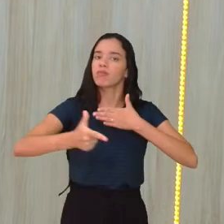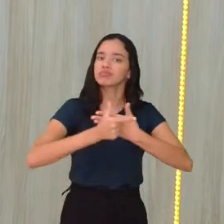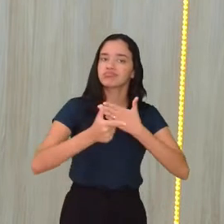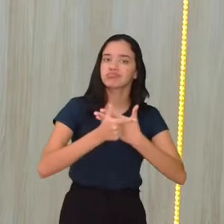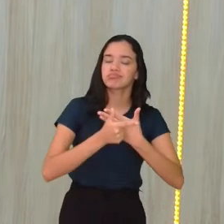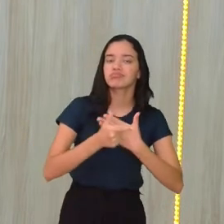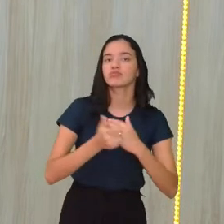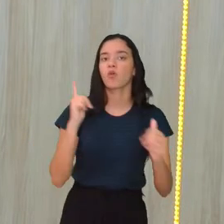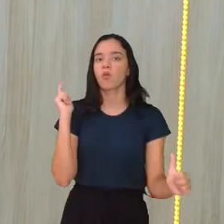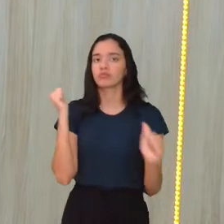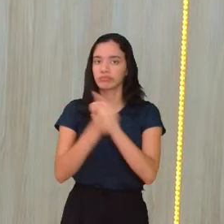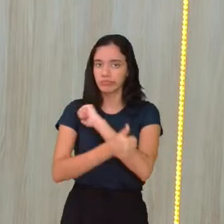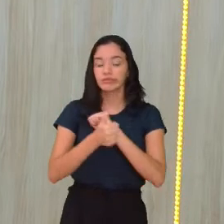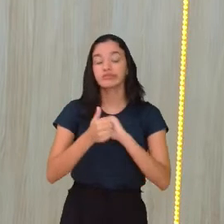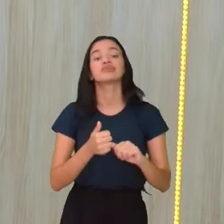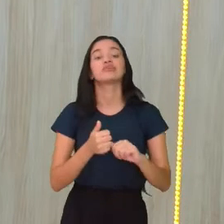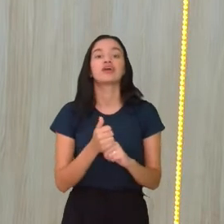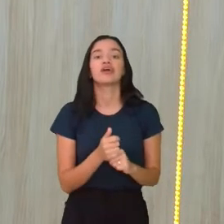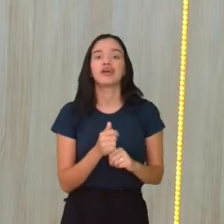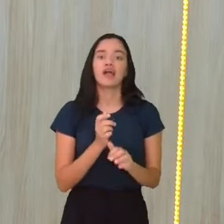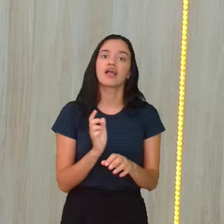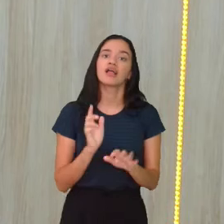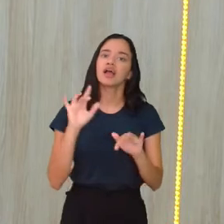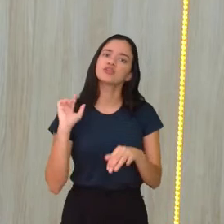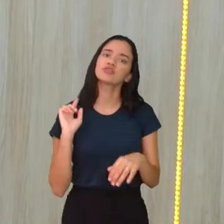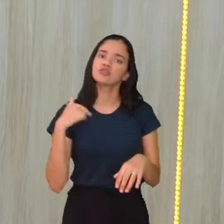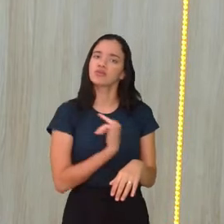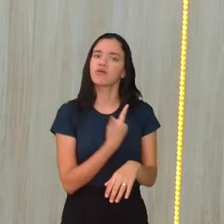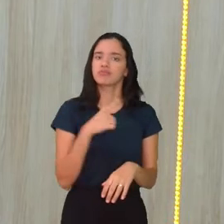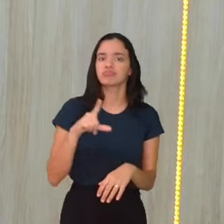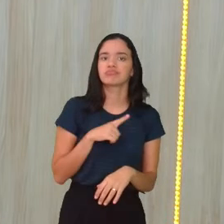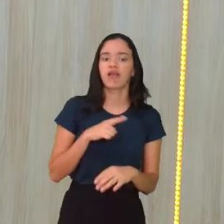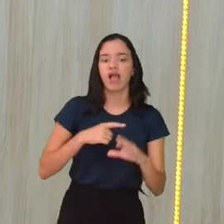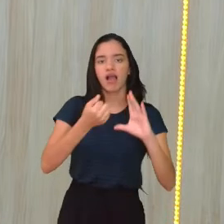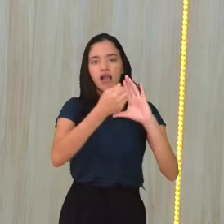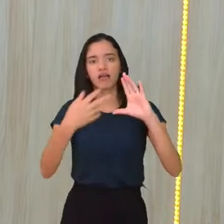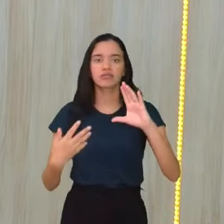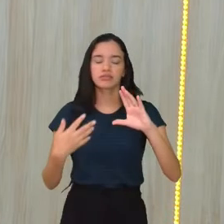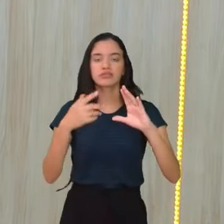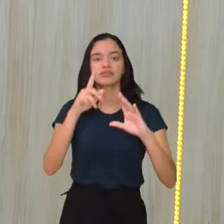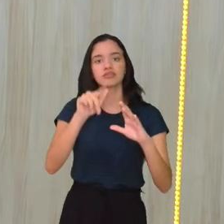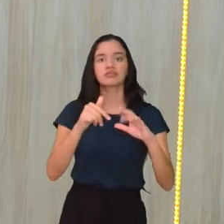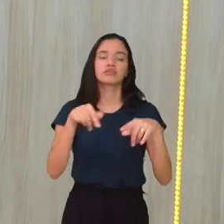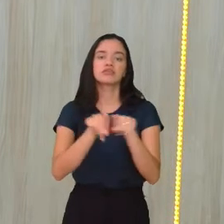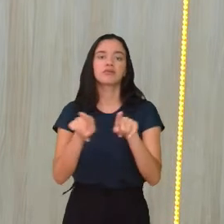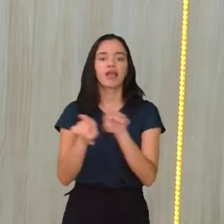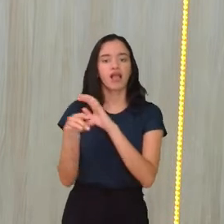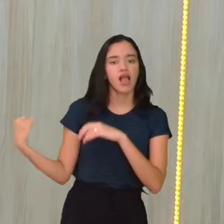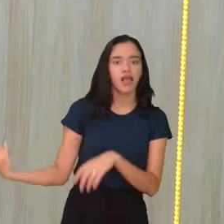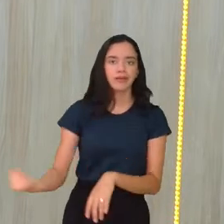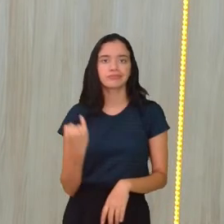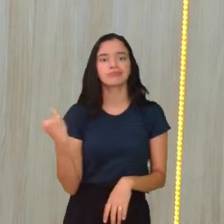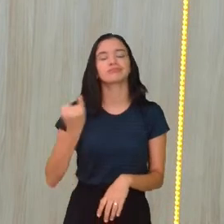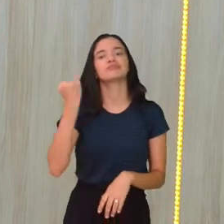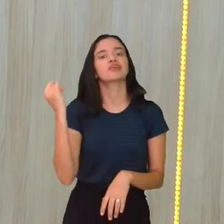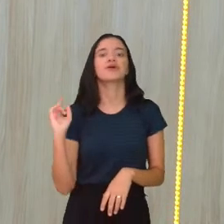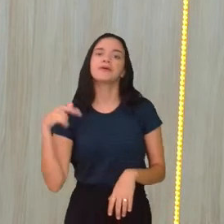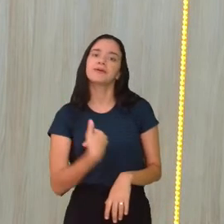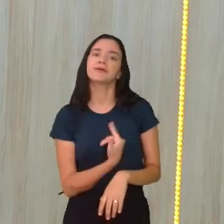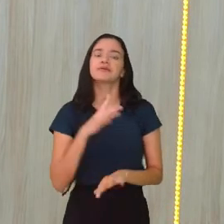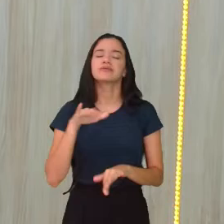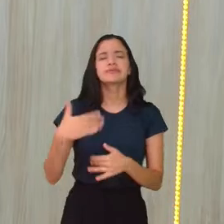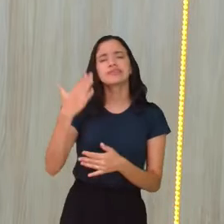a modalidade. Então, a gente tem aí essa característica, né, importantíssima para a gente